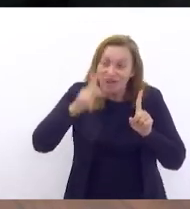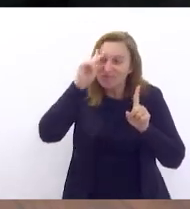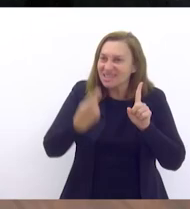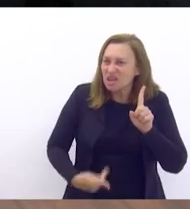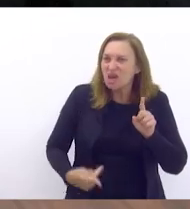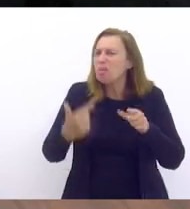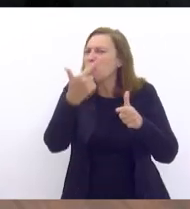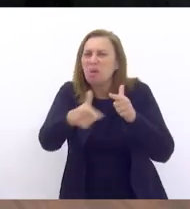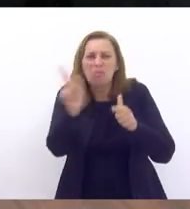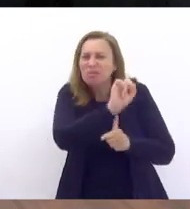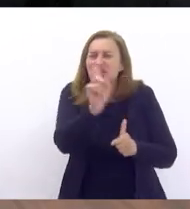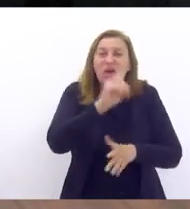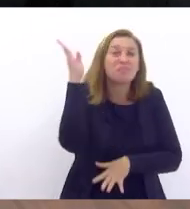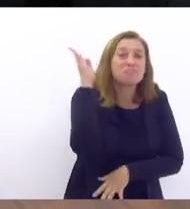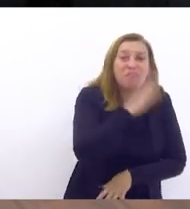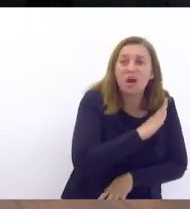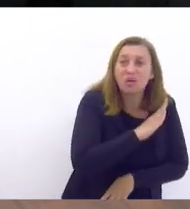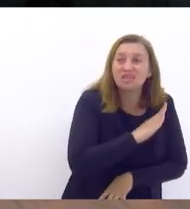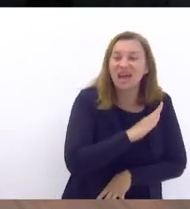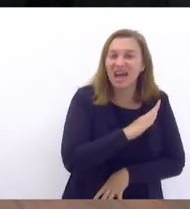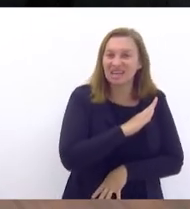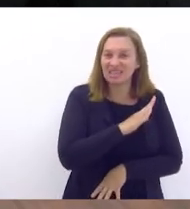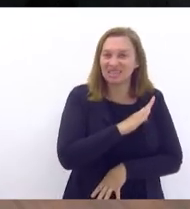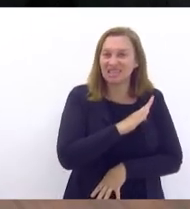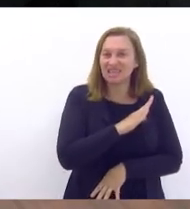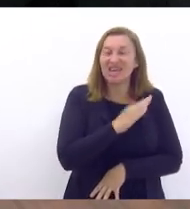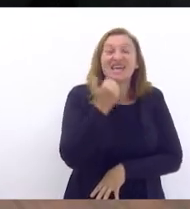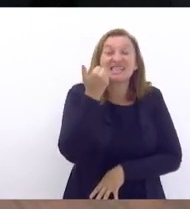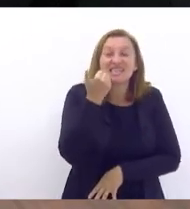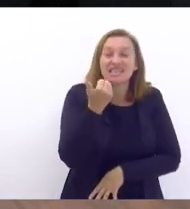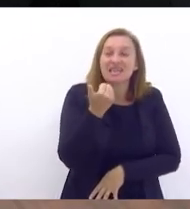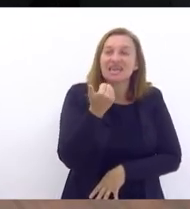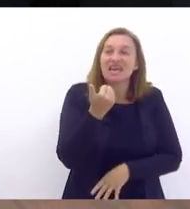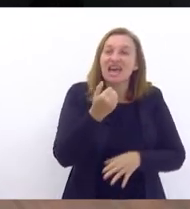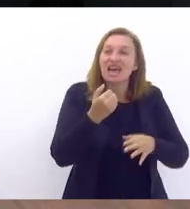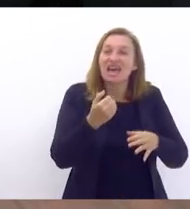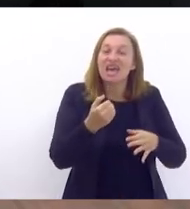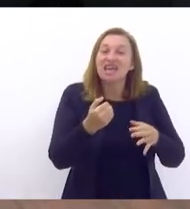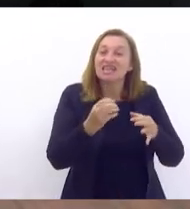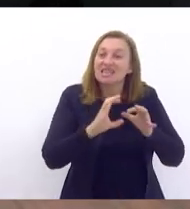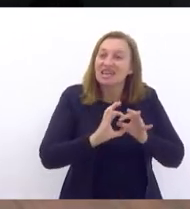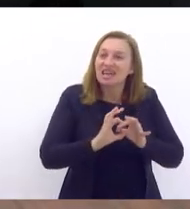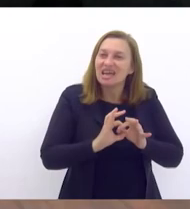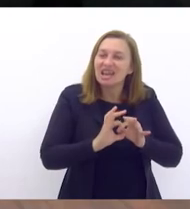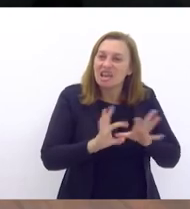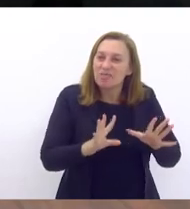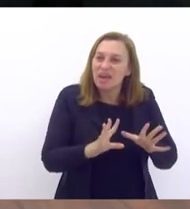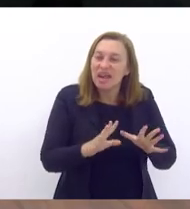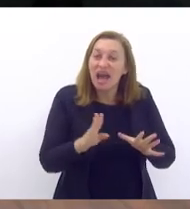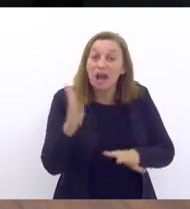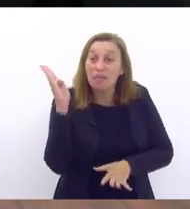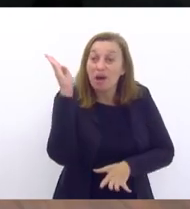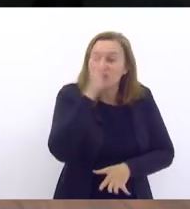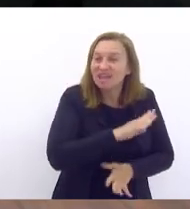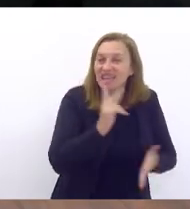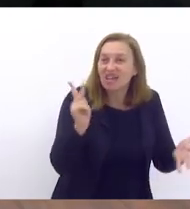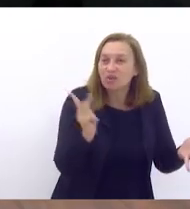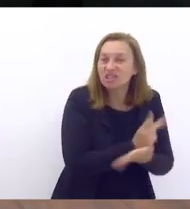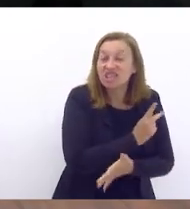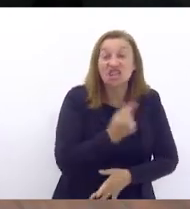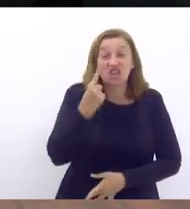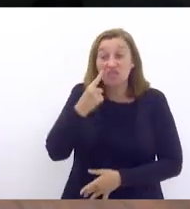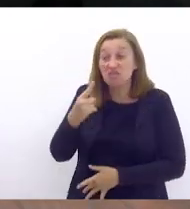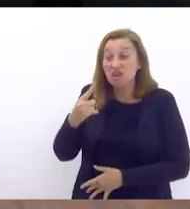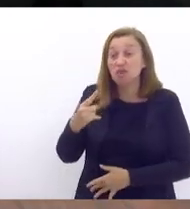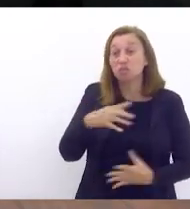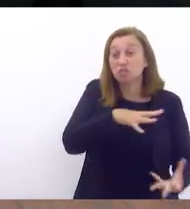é maldade, é abrir brechas para a perversidade que nós já vimos na história da